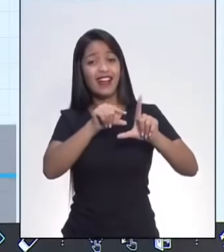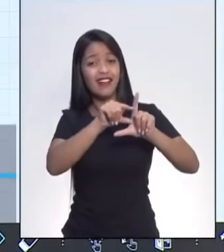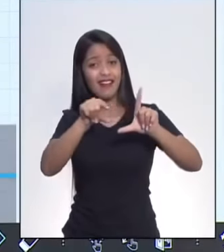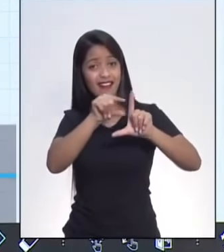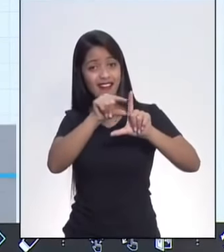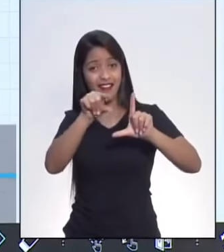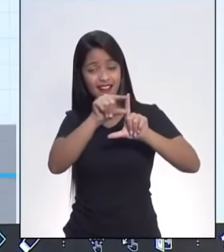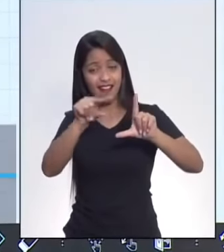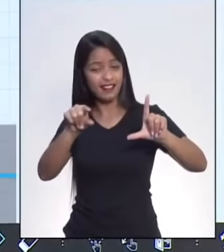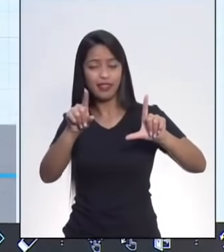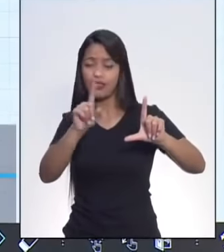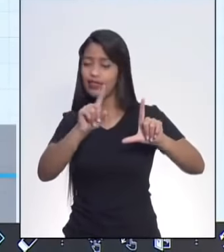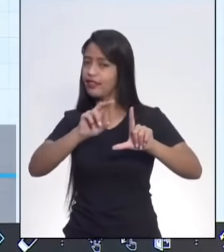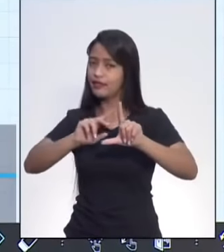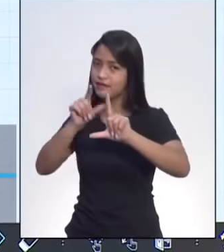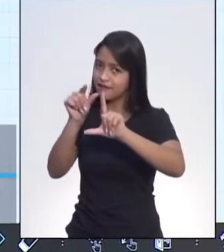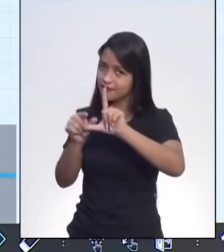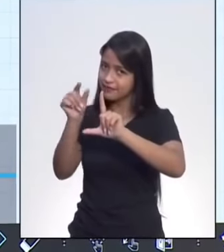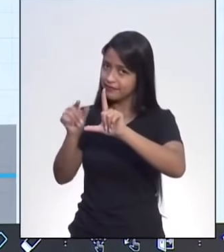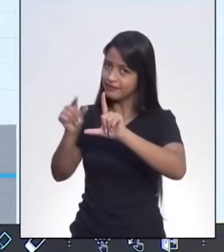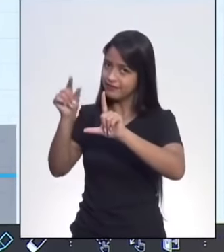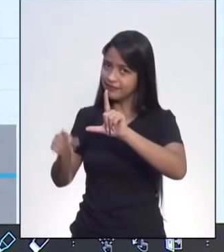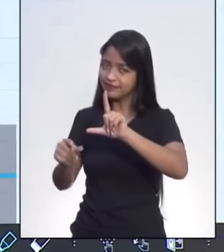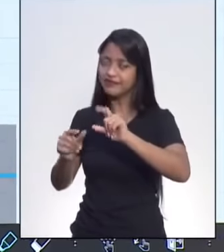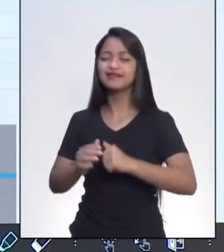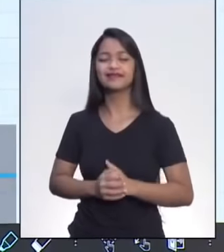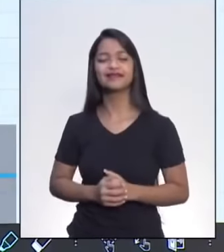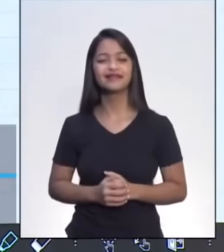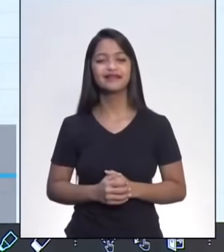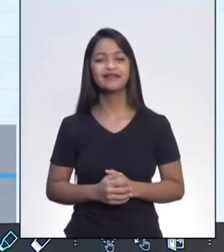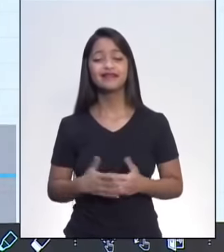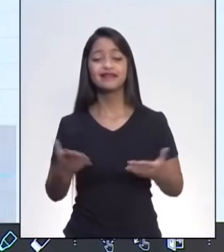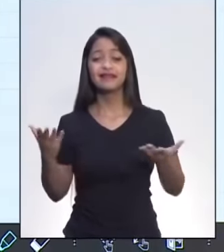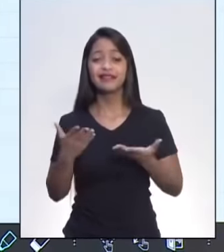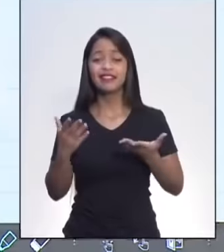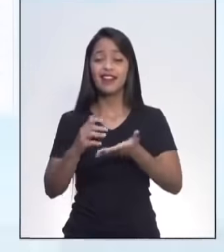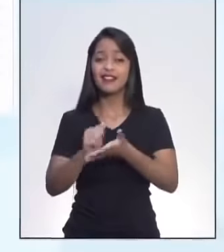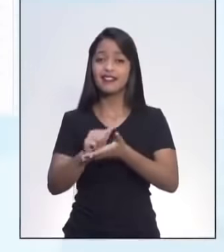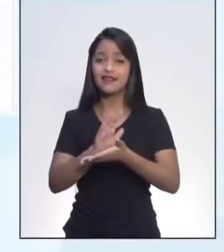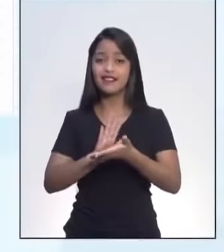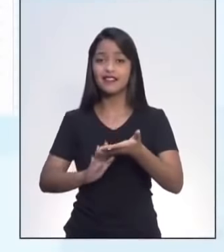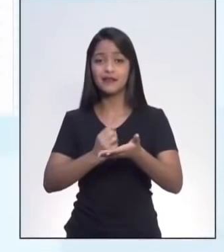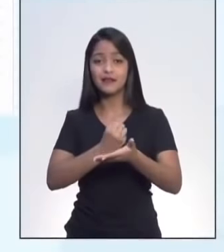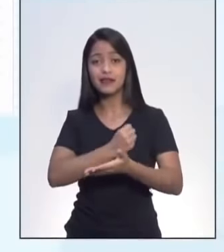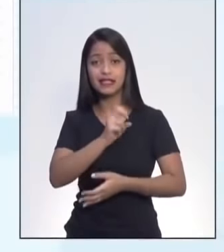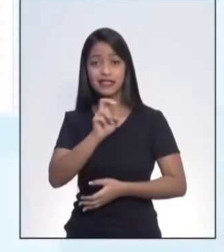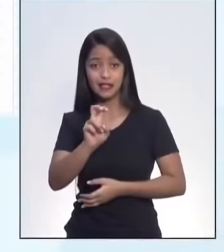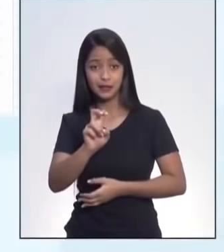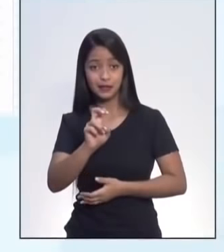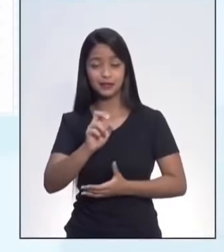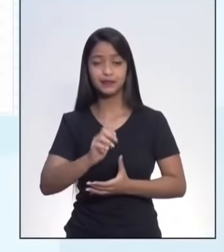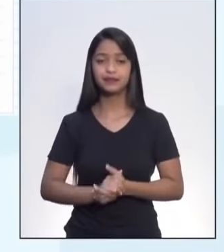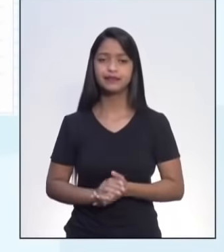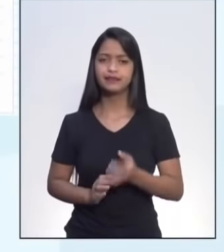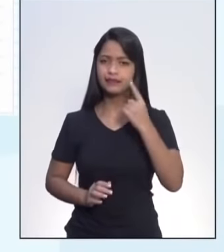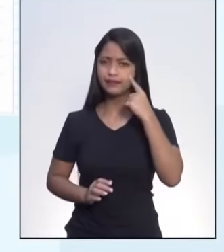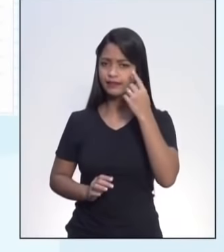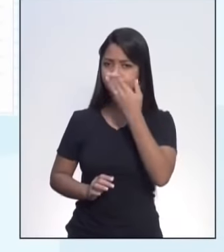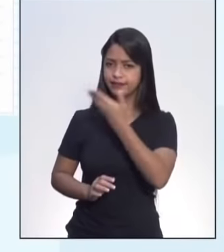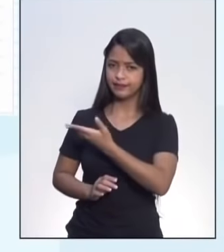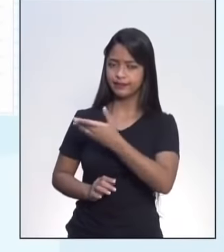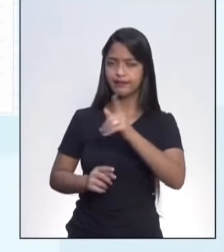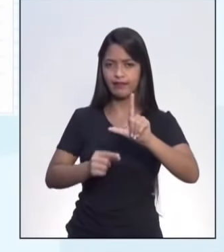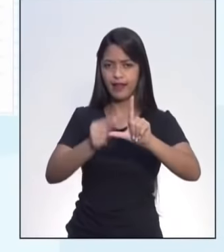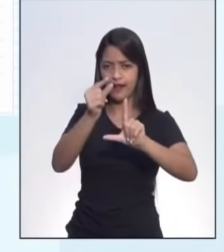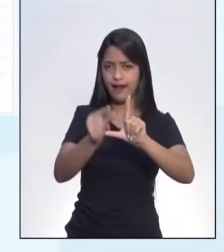Pegadinha. Próximo exercício. 5. Tá ok? Observando e analisando o gráfico, o número mais